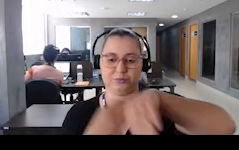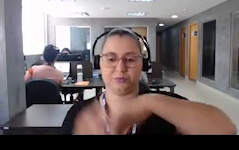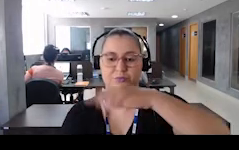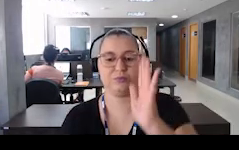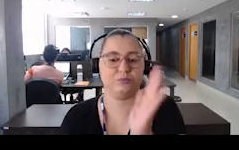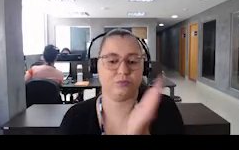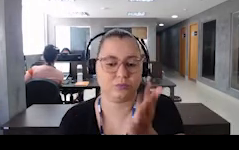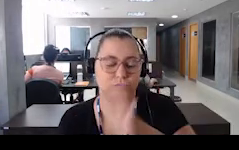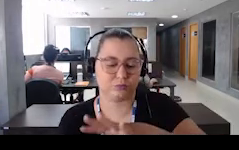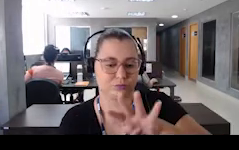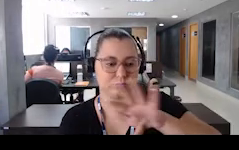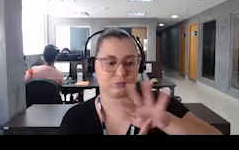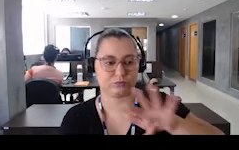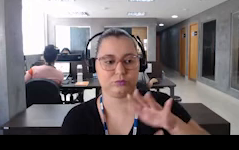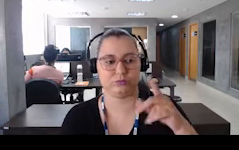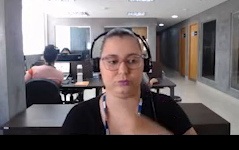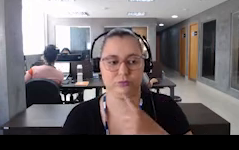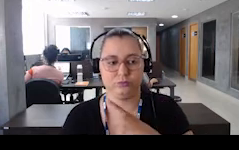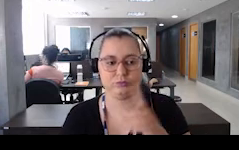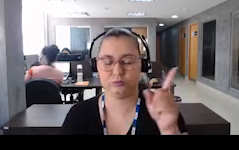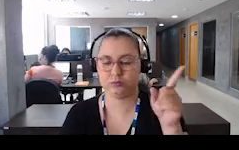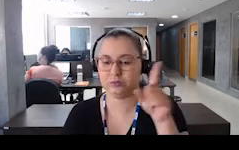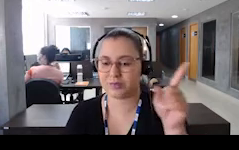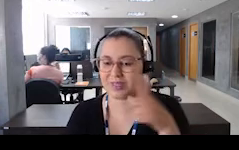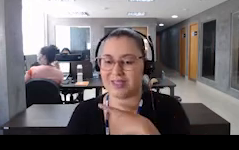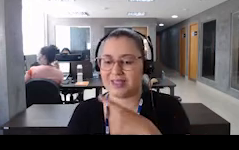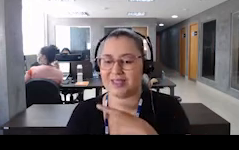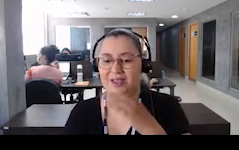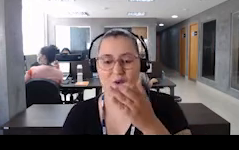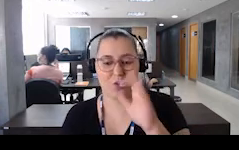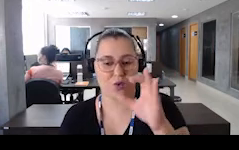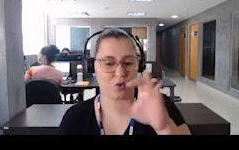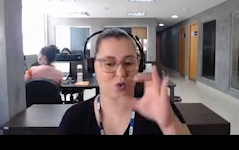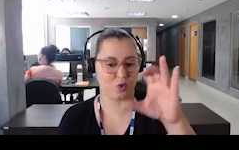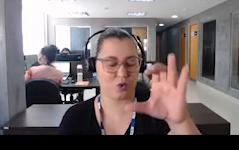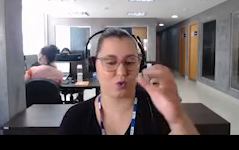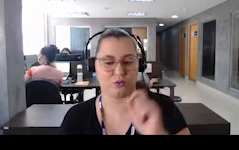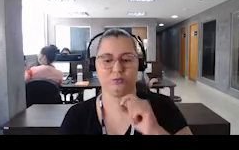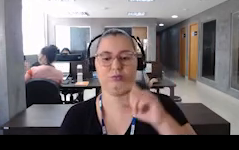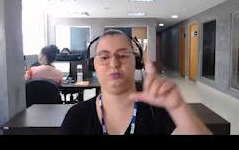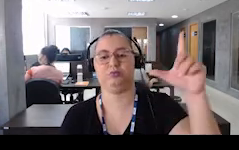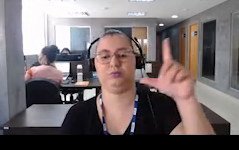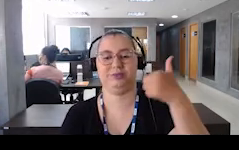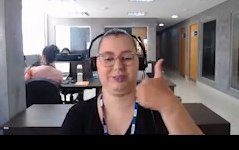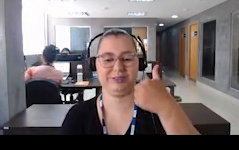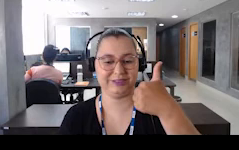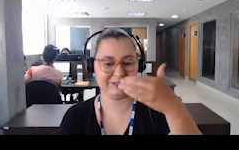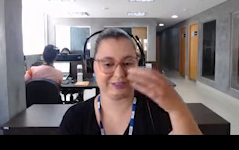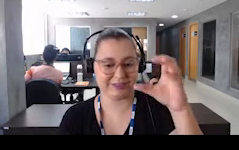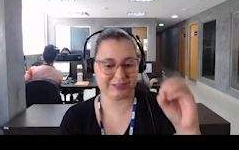Aqui nesse vídeo ele já mostra para a gente essas lâmpadas, né? São lâmpadas que têm uma corrente mais elevada. Aqui, por exemplo, ó, tem